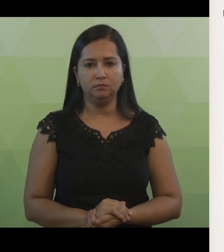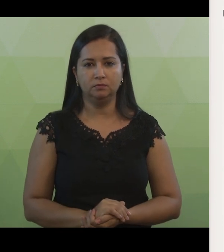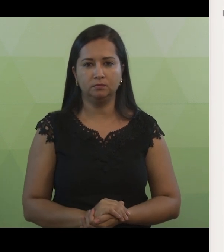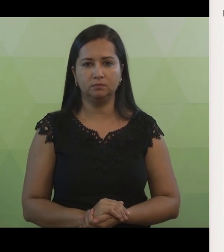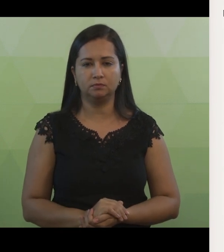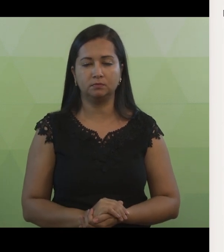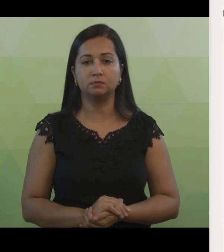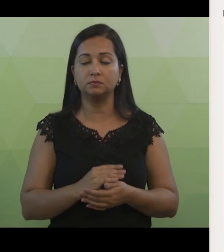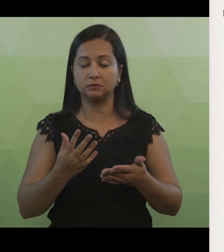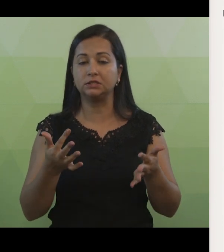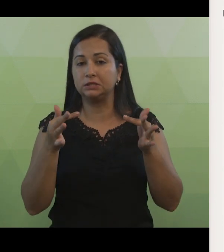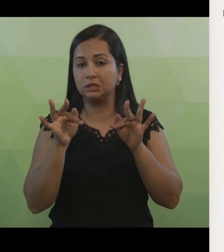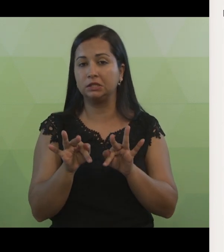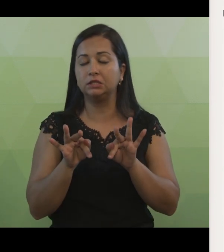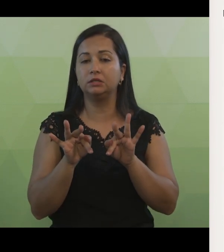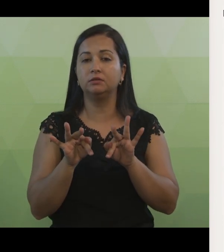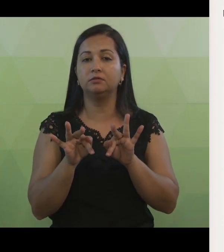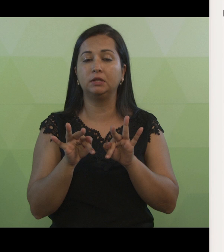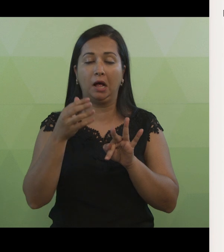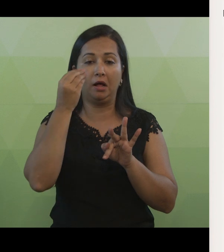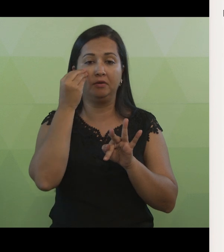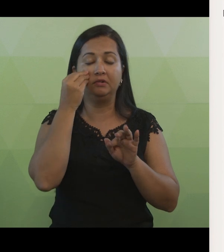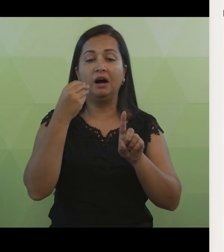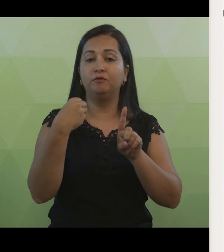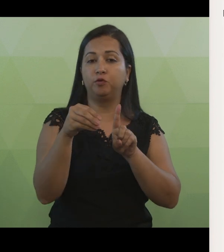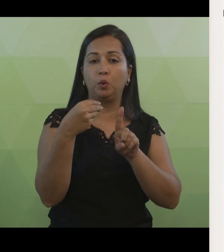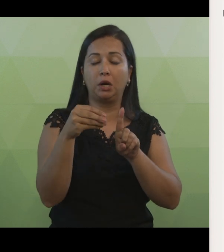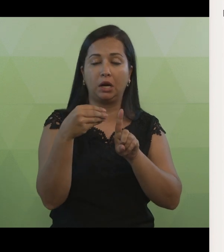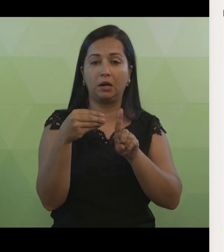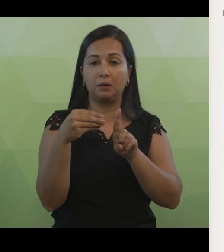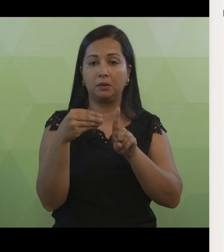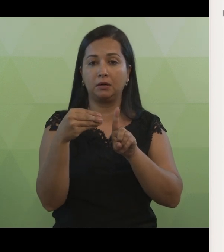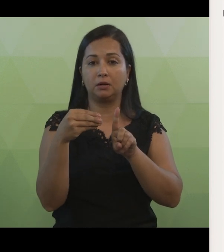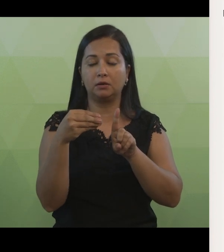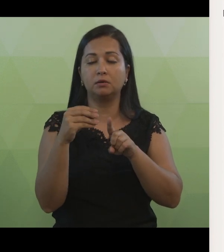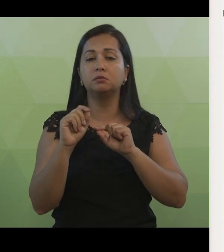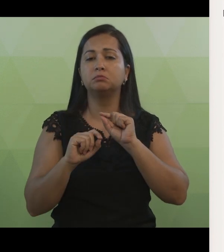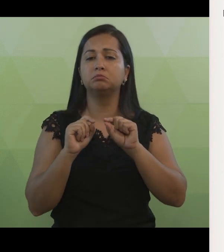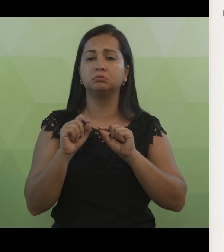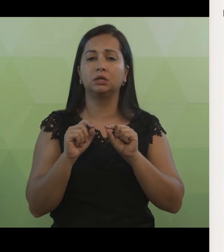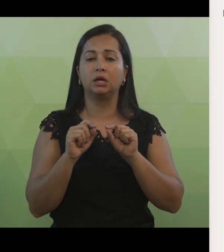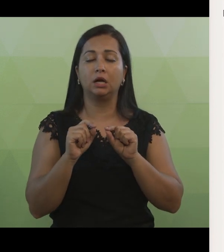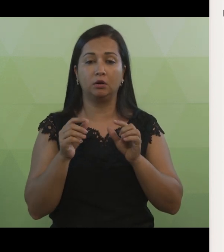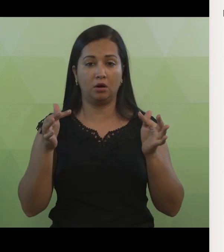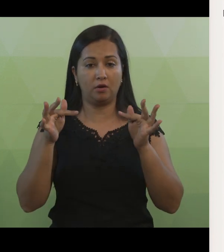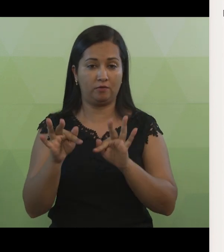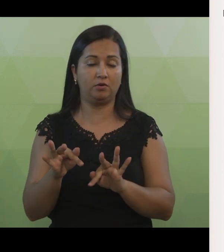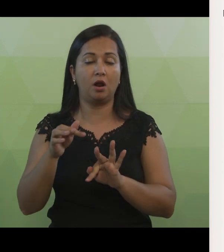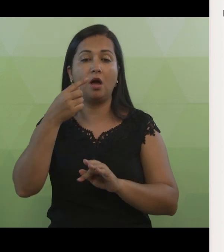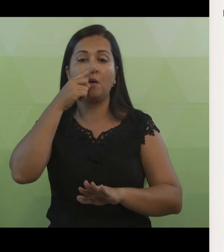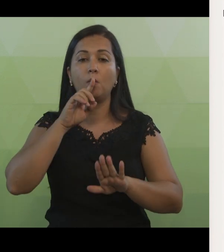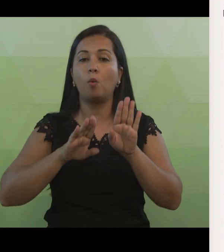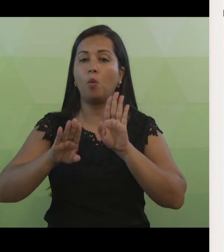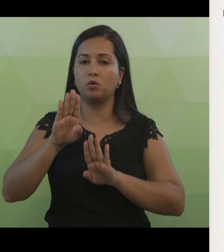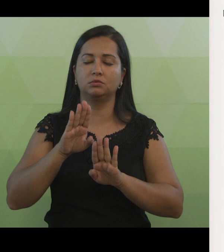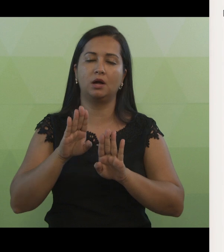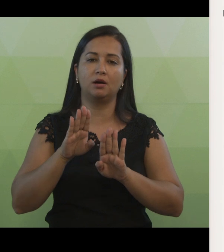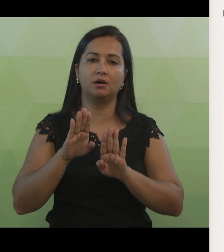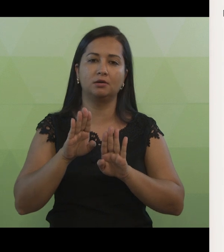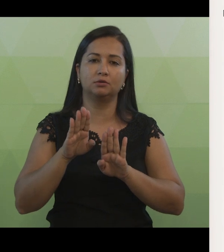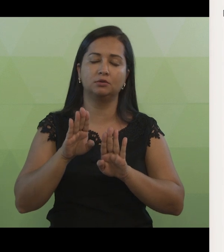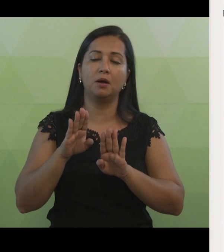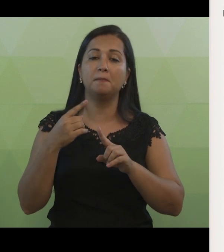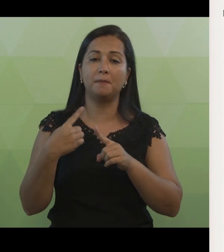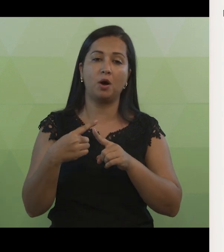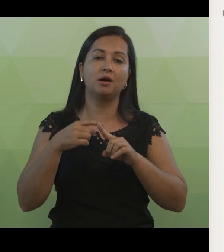Então, e finalmente, a avaliação de vulnerabilidades. Na fase final do processo de desenvolvimento, cuidados referentes ao mau uso do